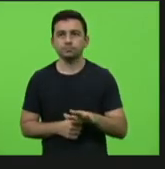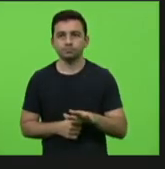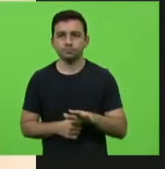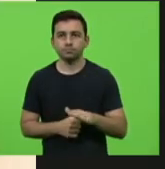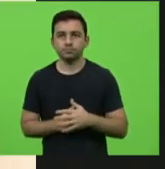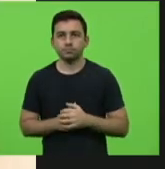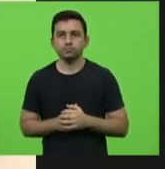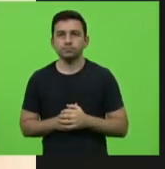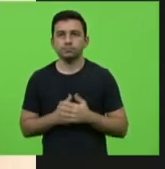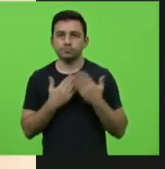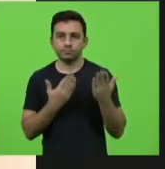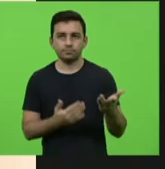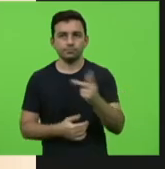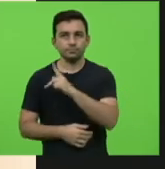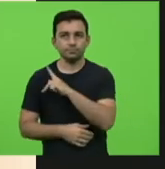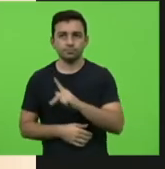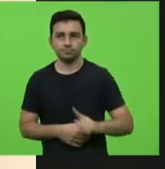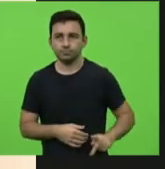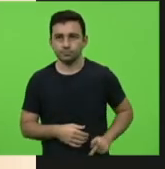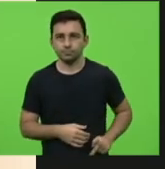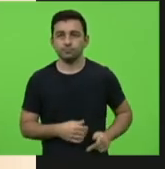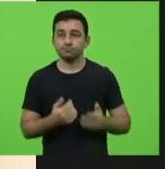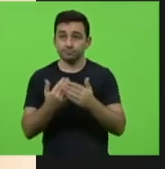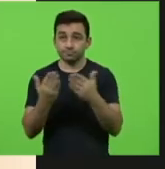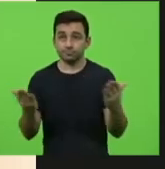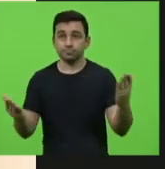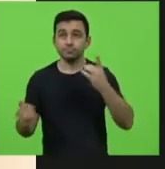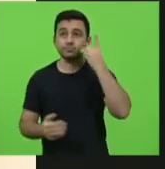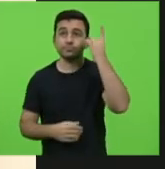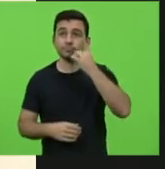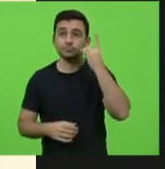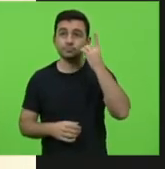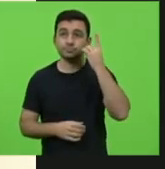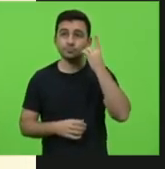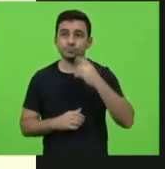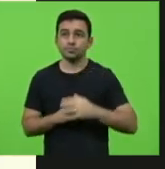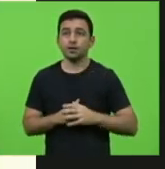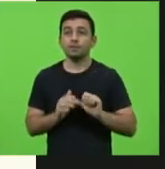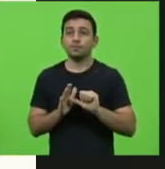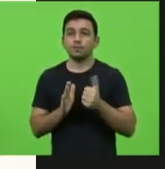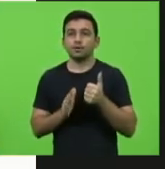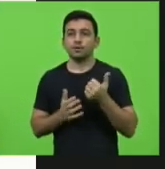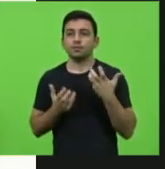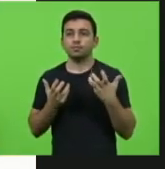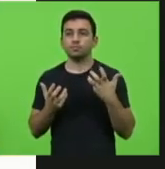Boa tarde, senhor presidente, boa tarde, senhores deputados. Queria primeiramente